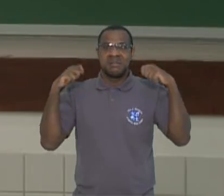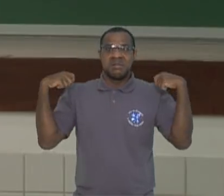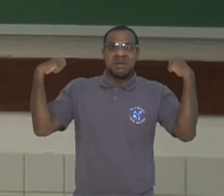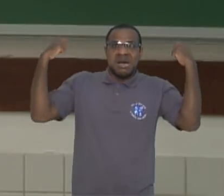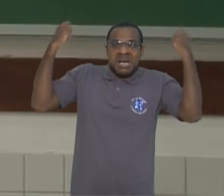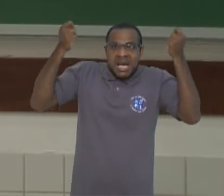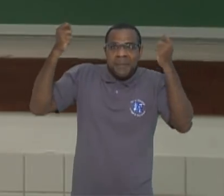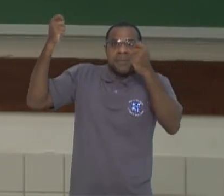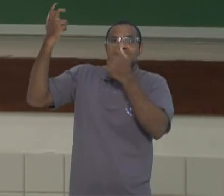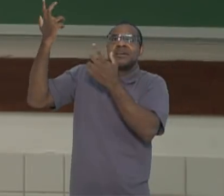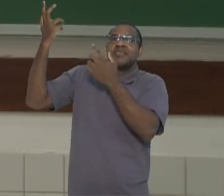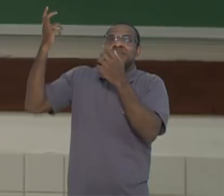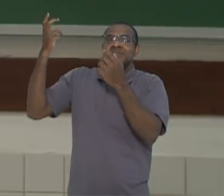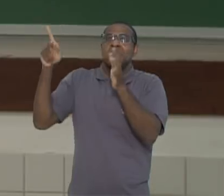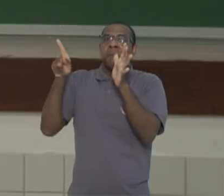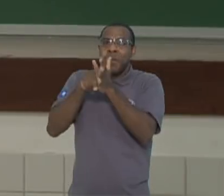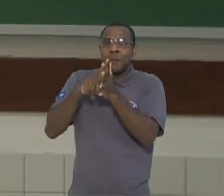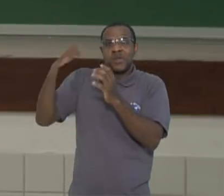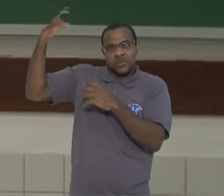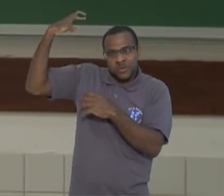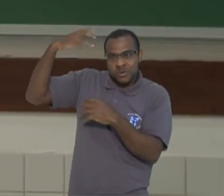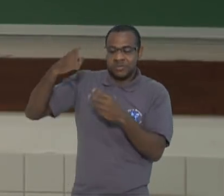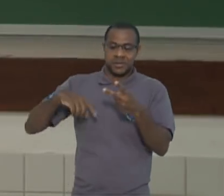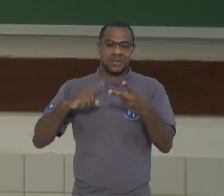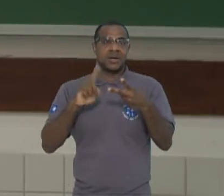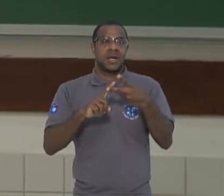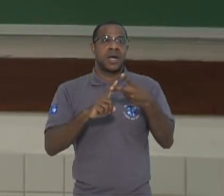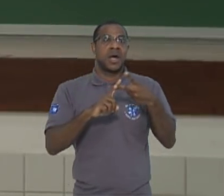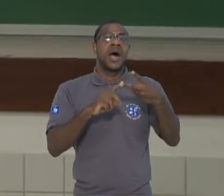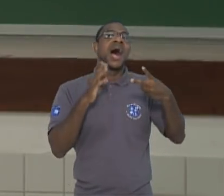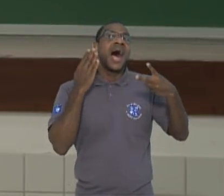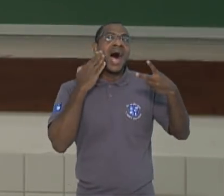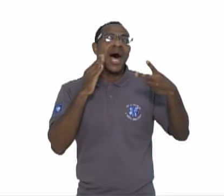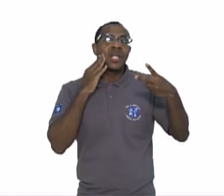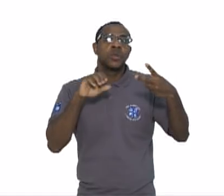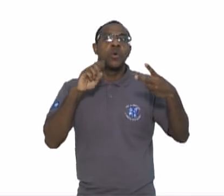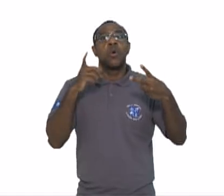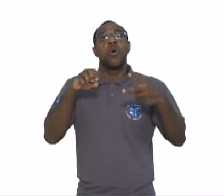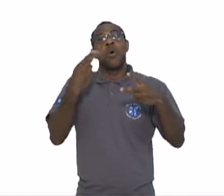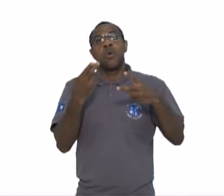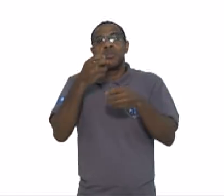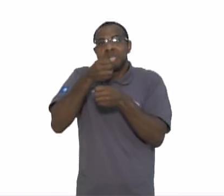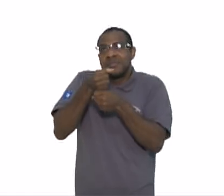Ou será que é a opção azul, sombrinha?